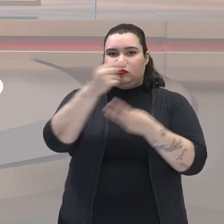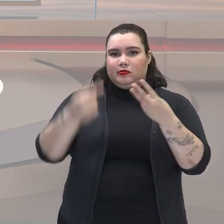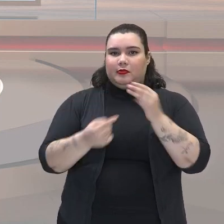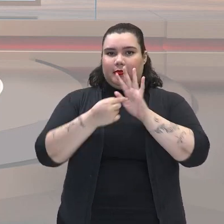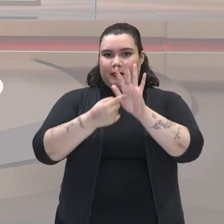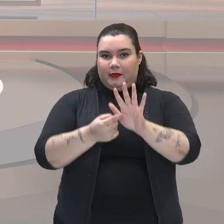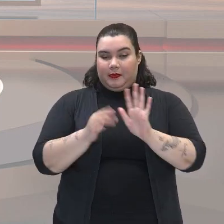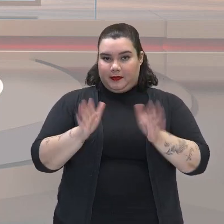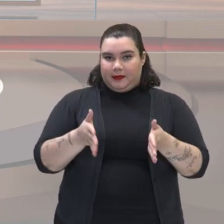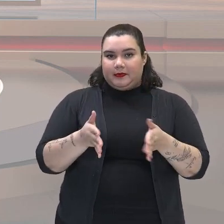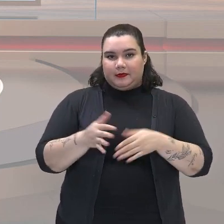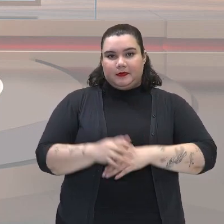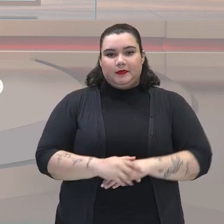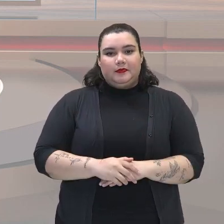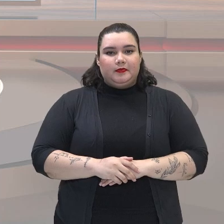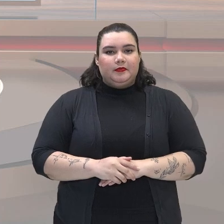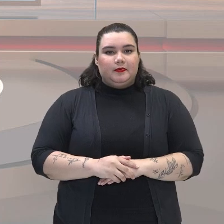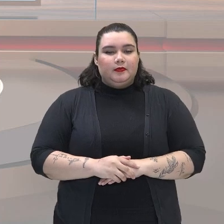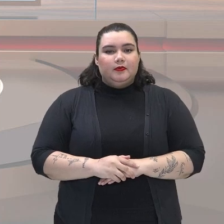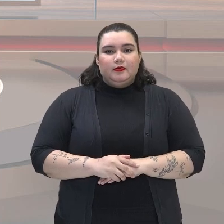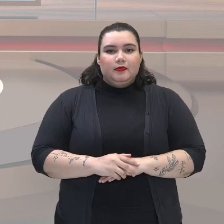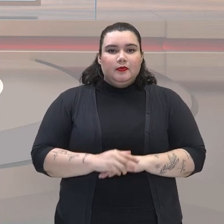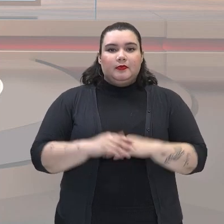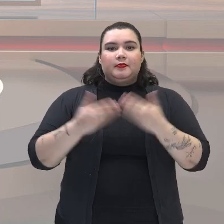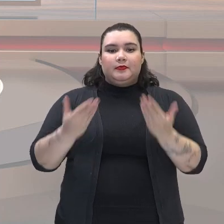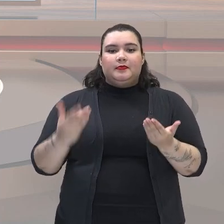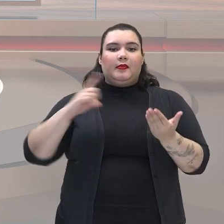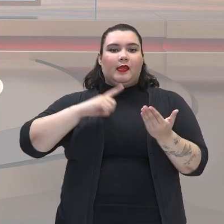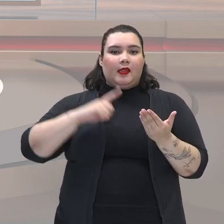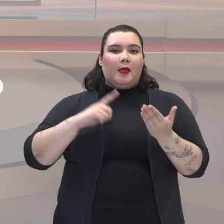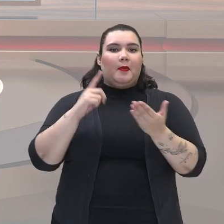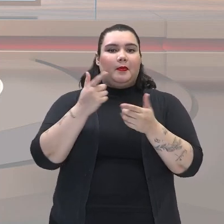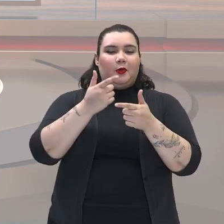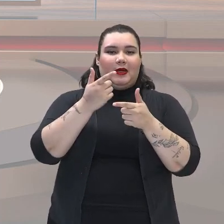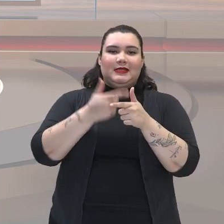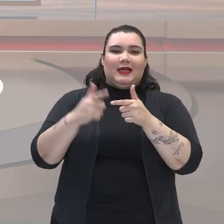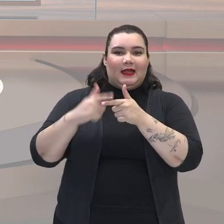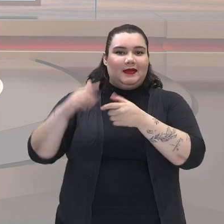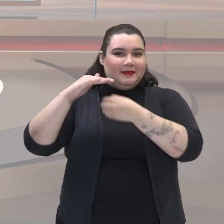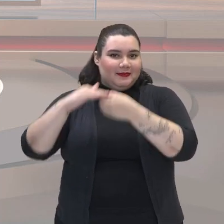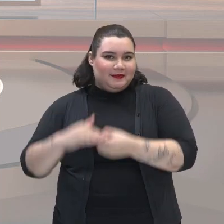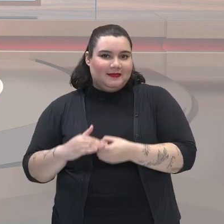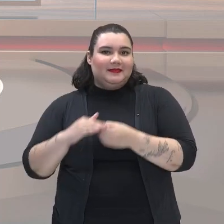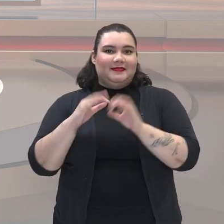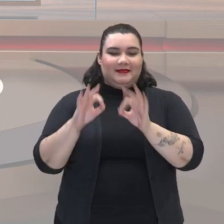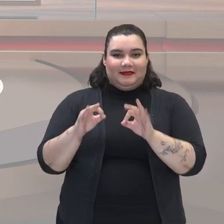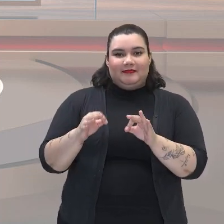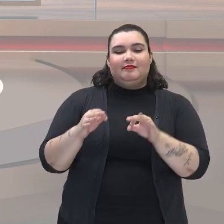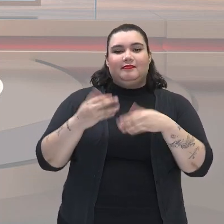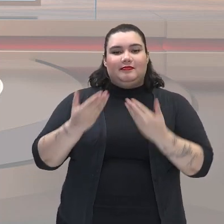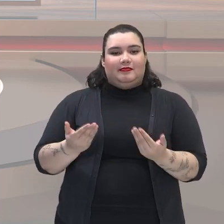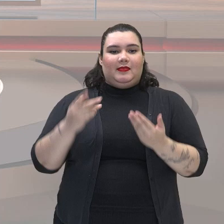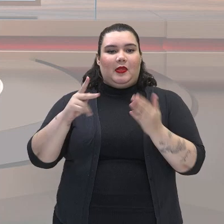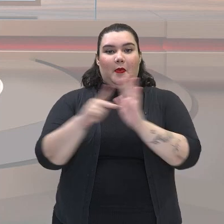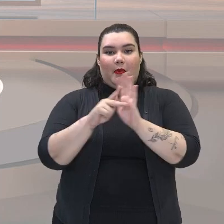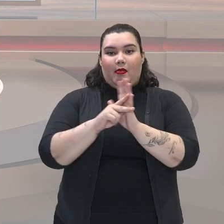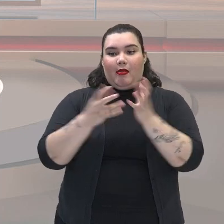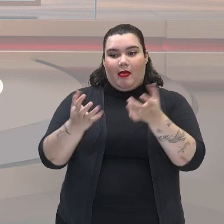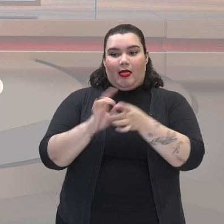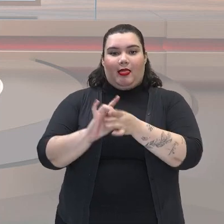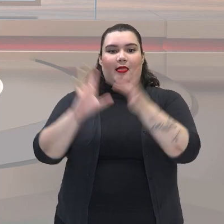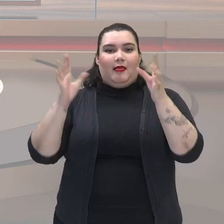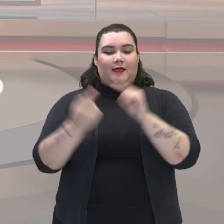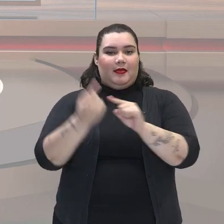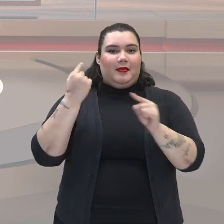e América, que até então também viviam oprimidos sobre eles. Então, as mesmas ideias que tiveram influência lá de fazer eles se libertar do antigo